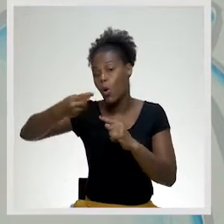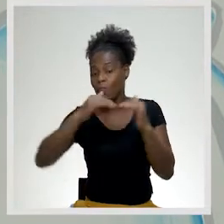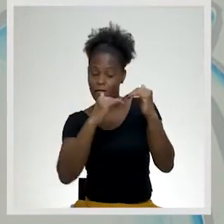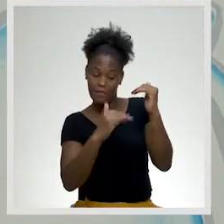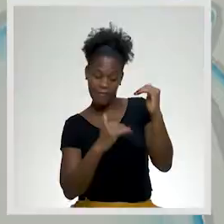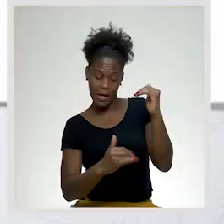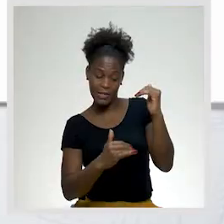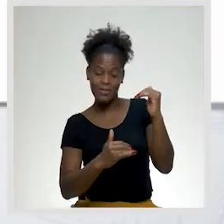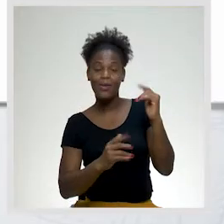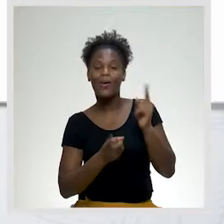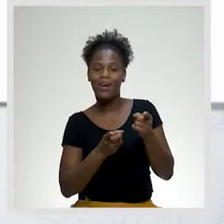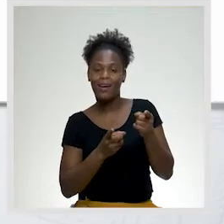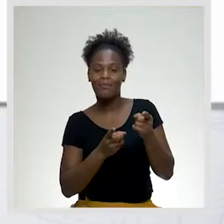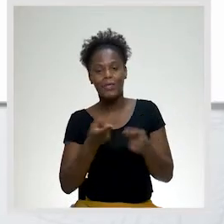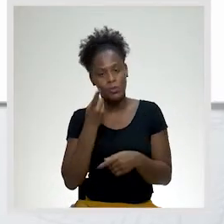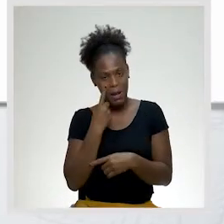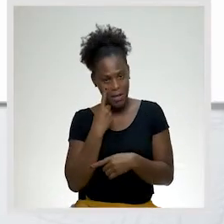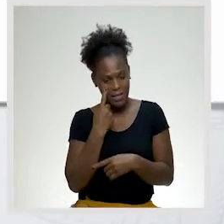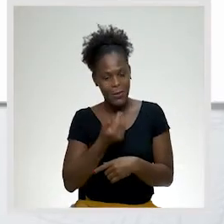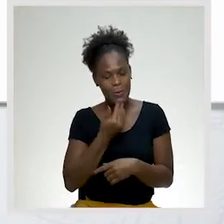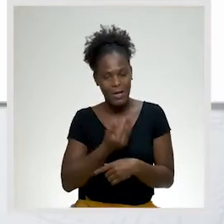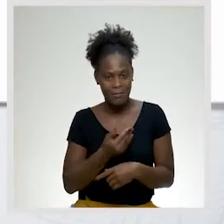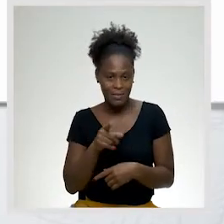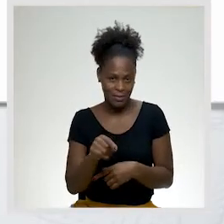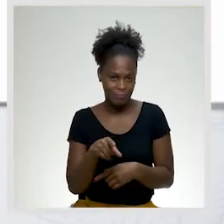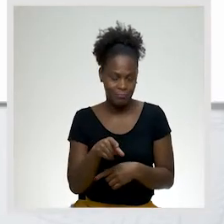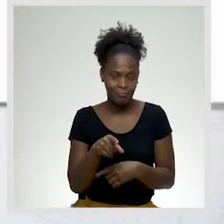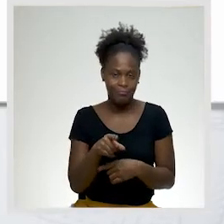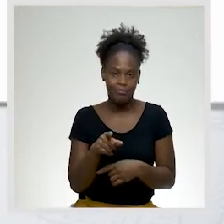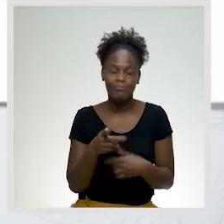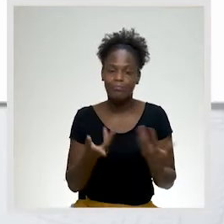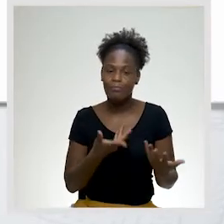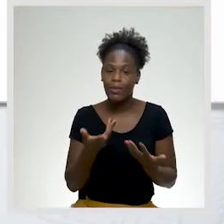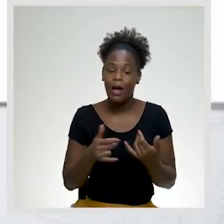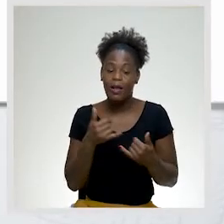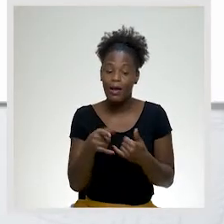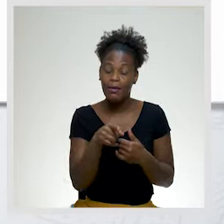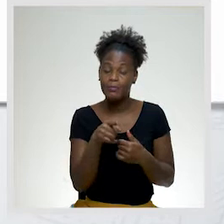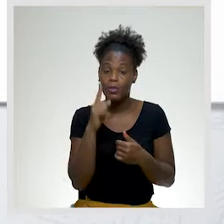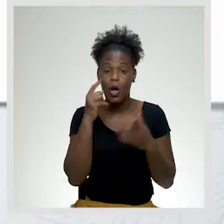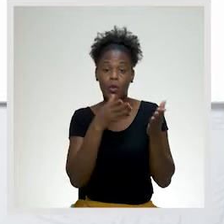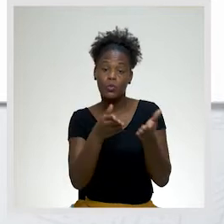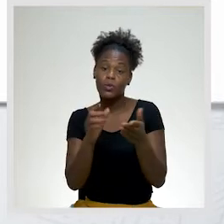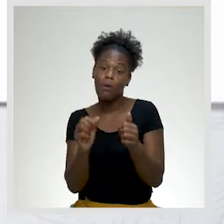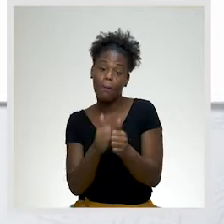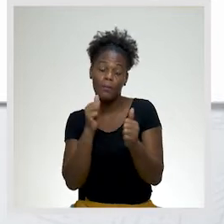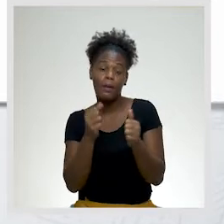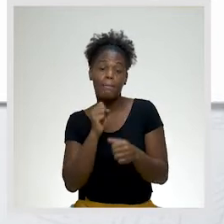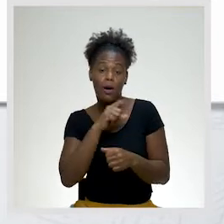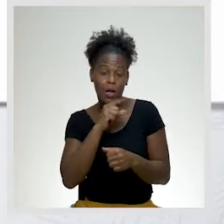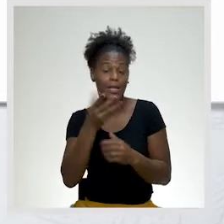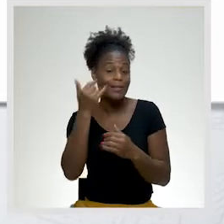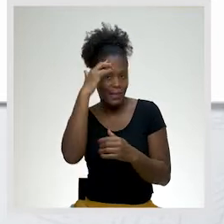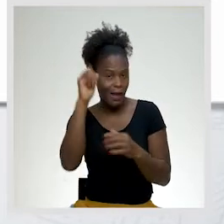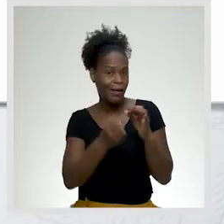vem de seguida, que é a experimentação. Aí, orientado pela hipótese formulada